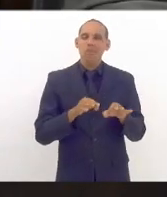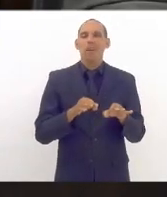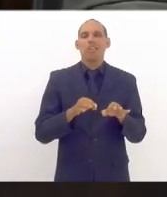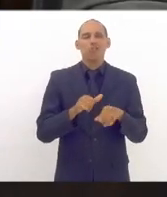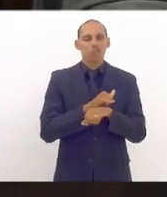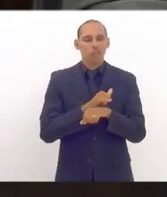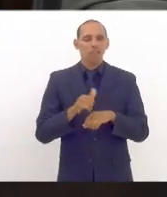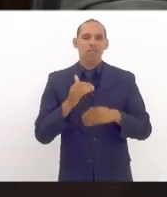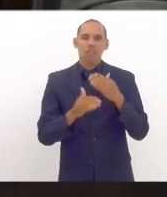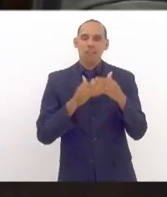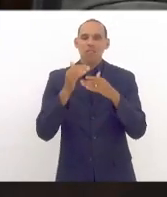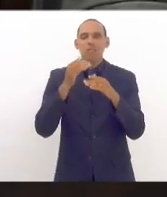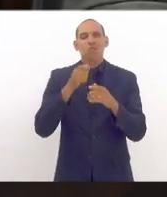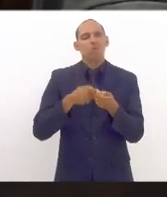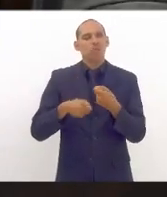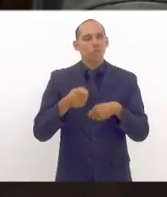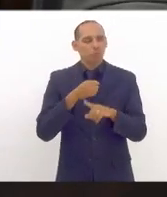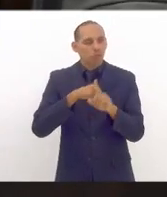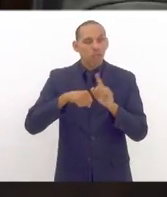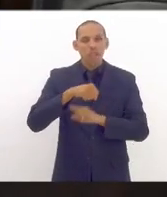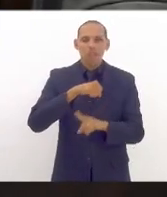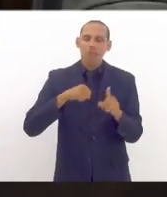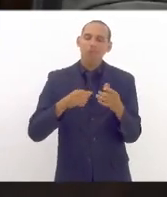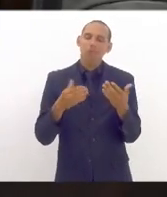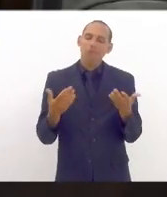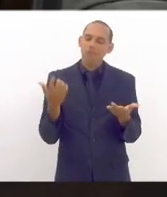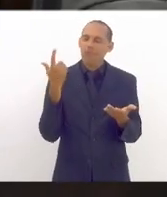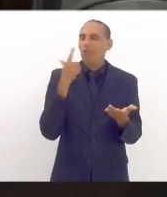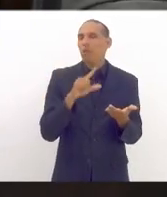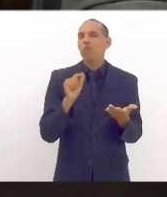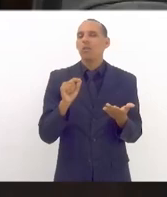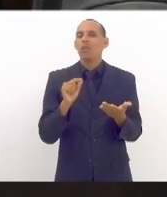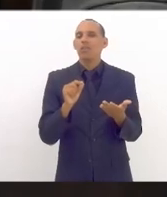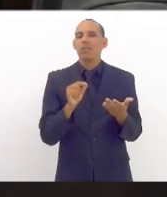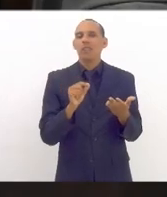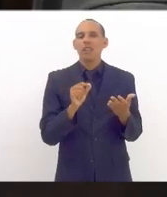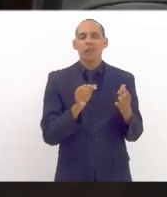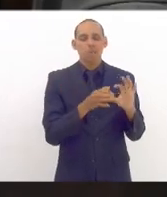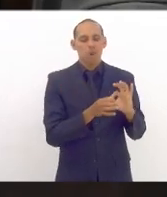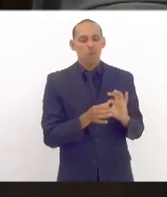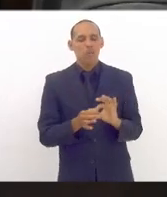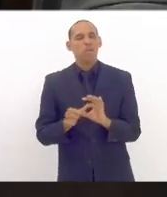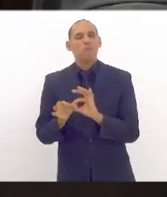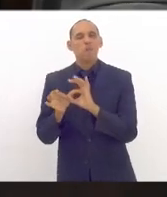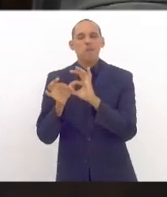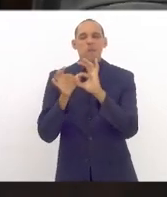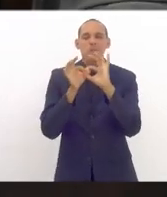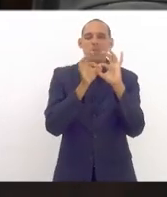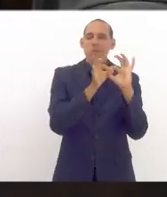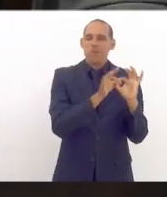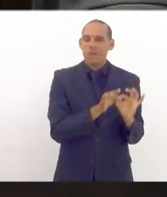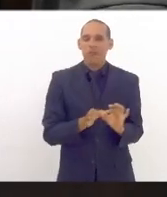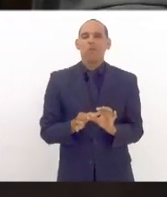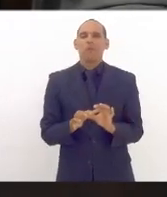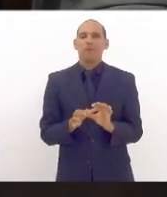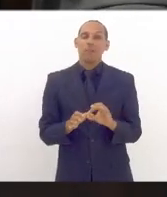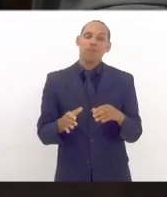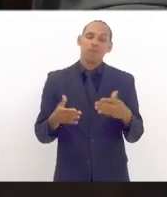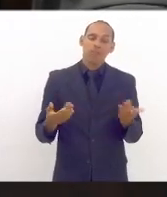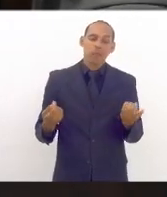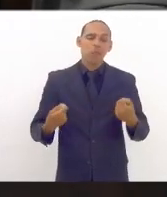social e aí completamos esse circuito por isso a necessidade